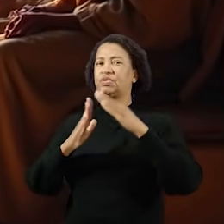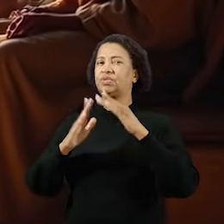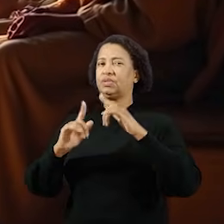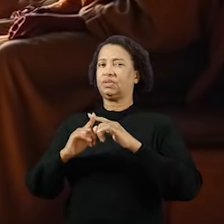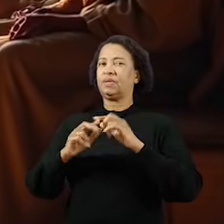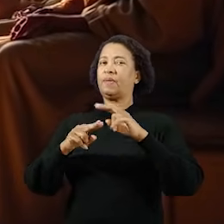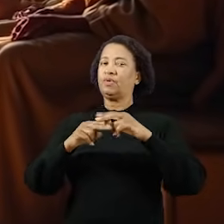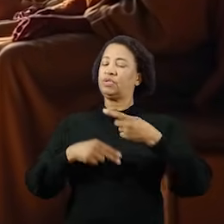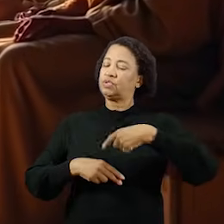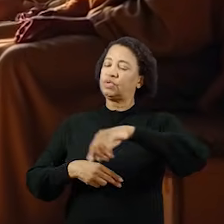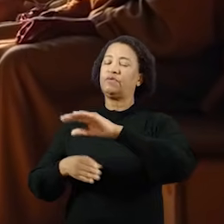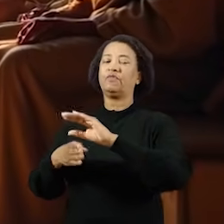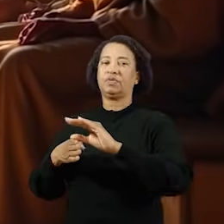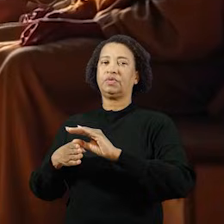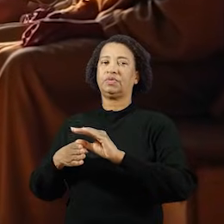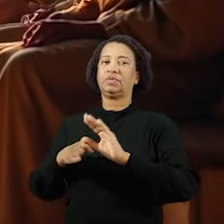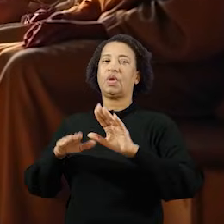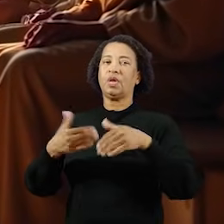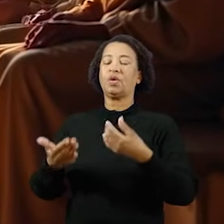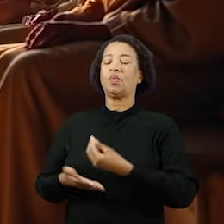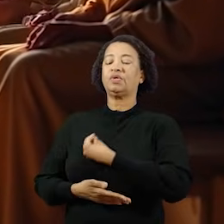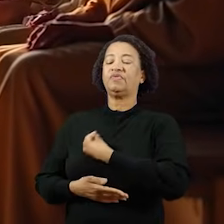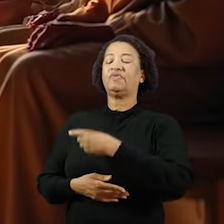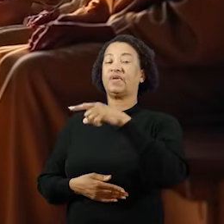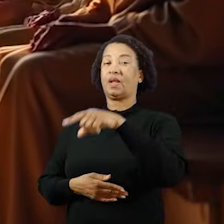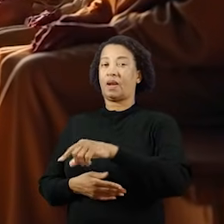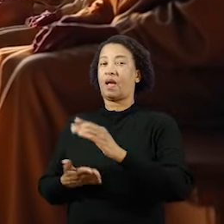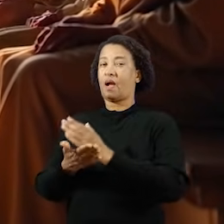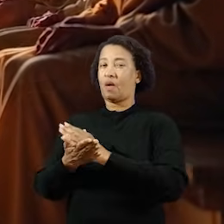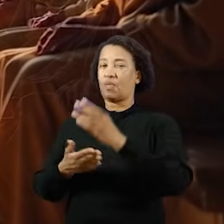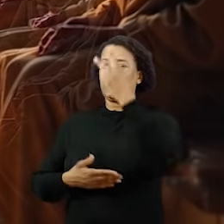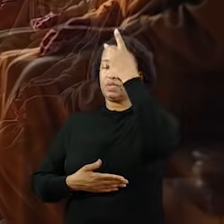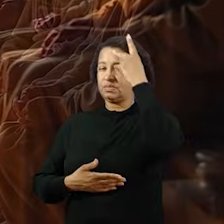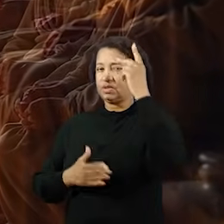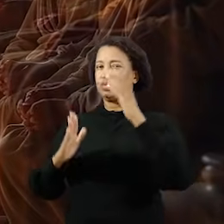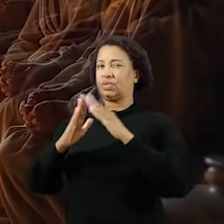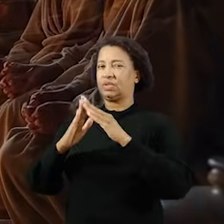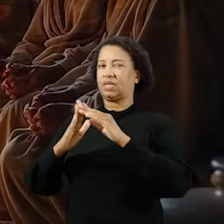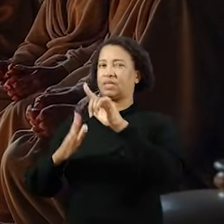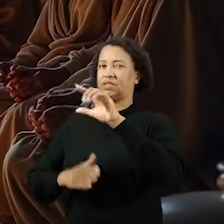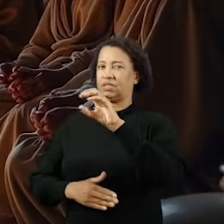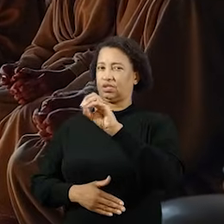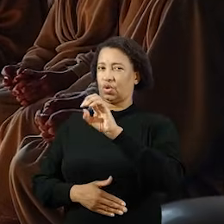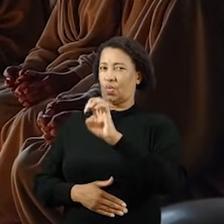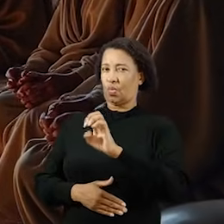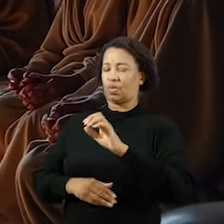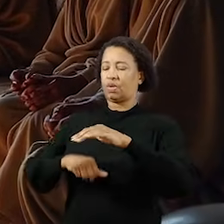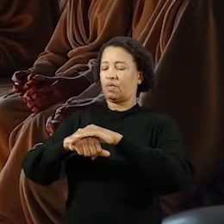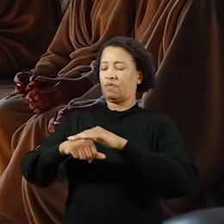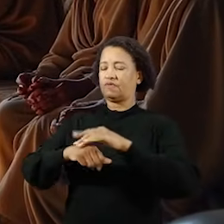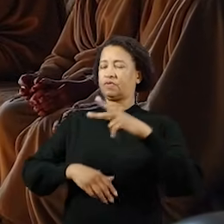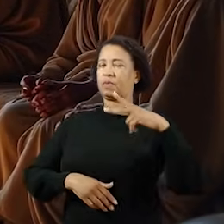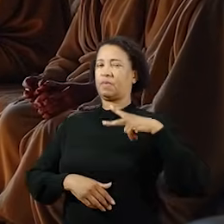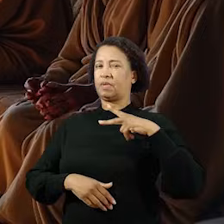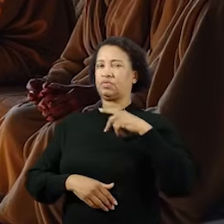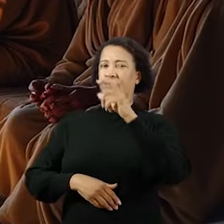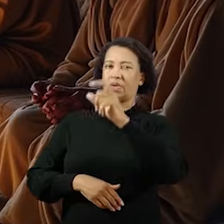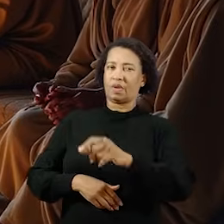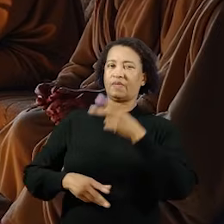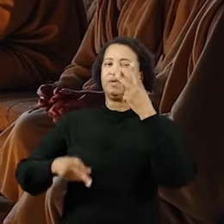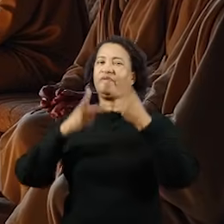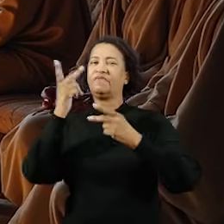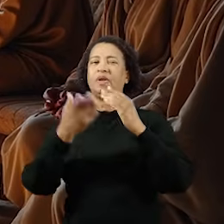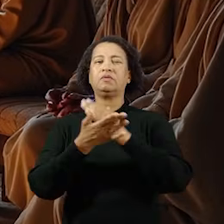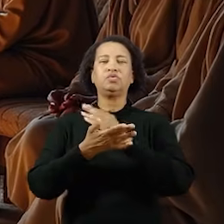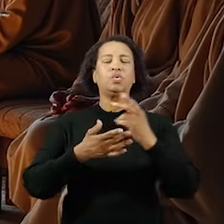isso Paulo foi a Corinto. Enquanto estava lá, algumas pessoas da casa de Cloe conversaram em particular com ele e lhe falaram